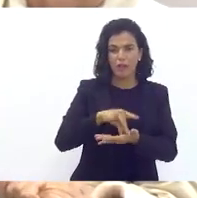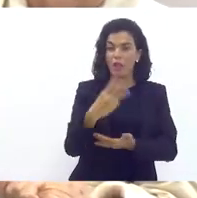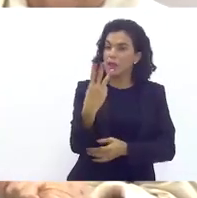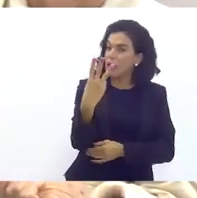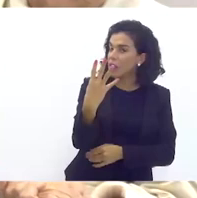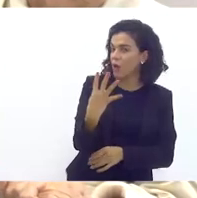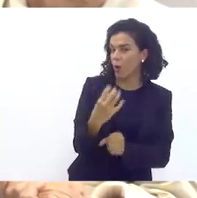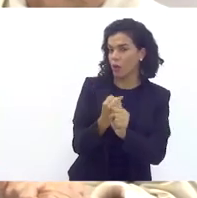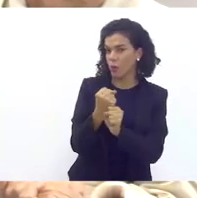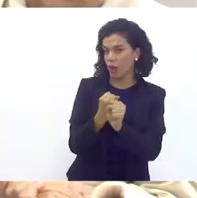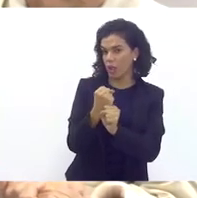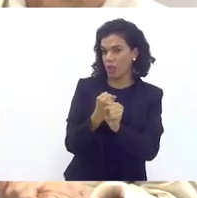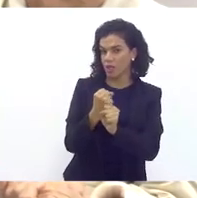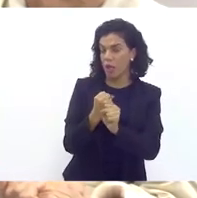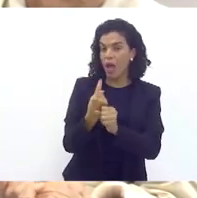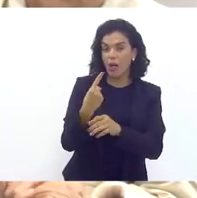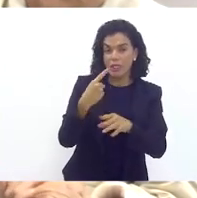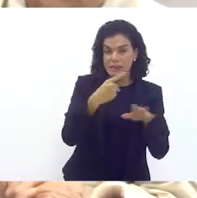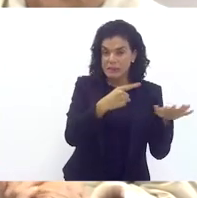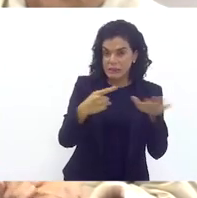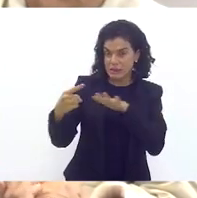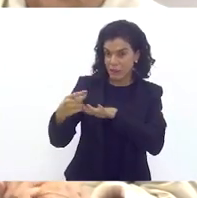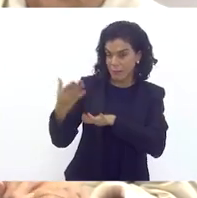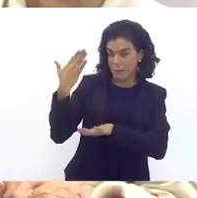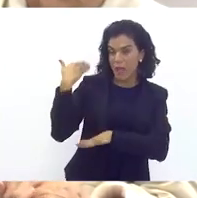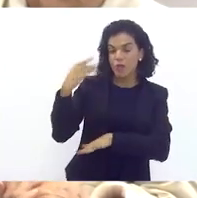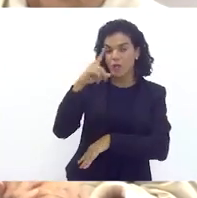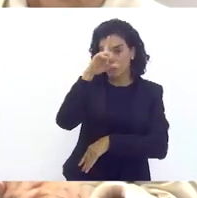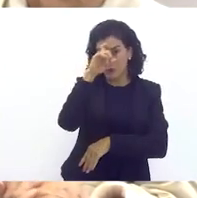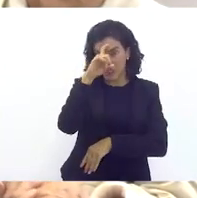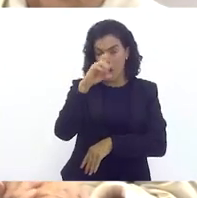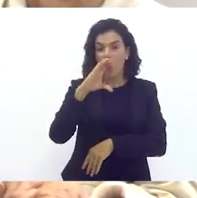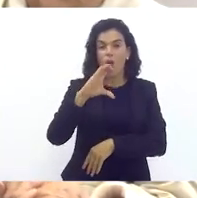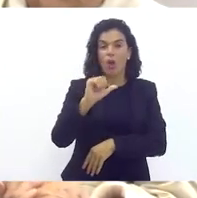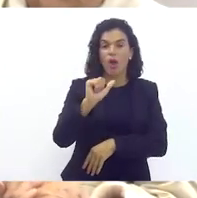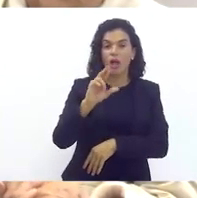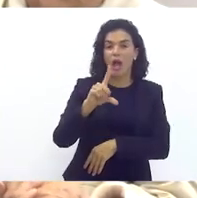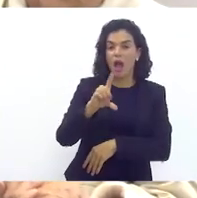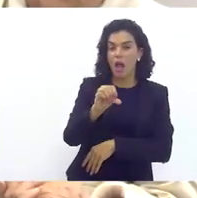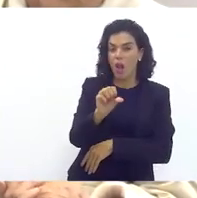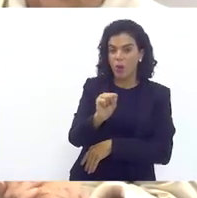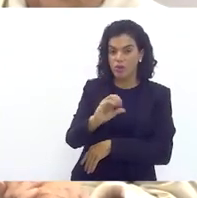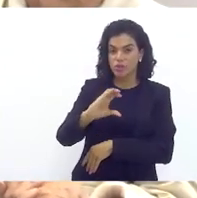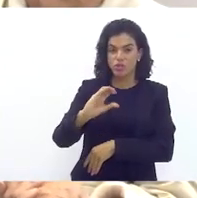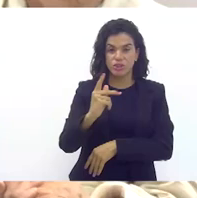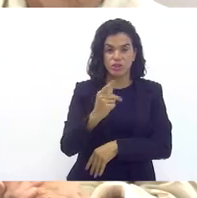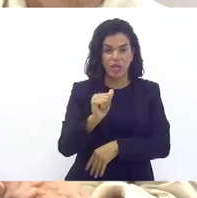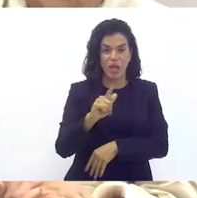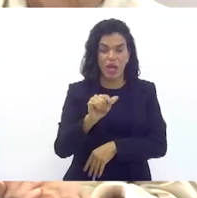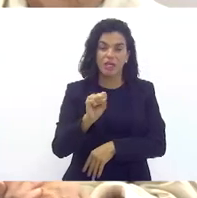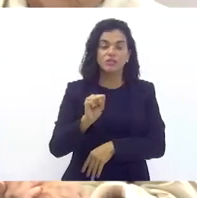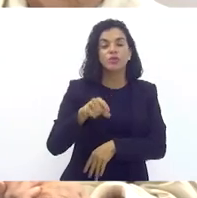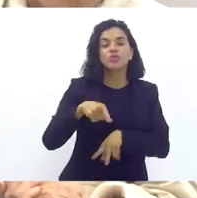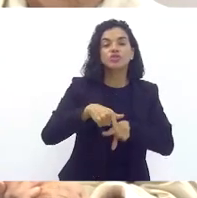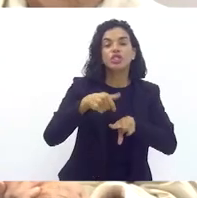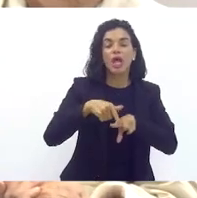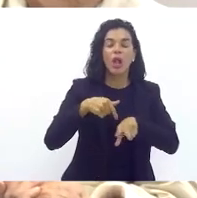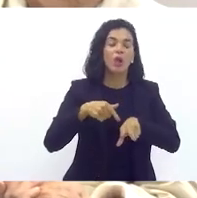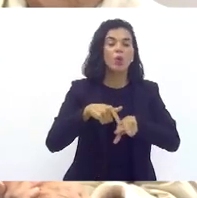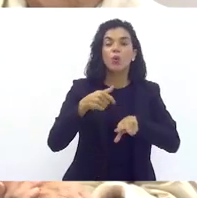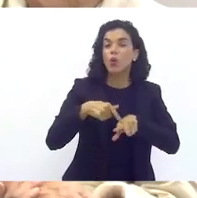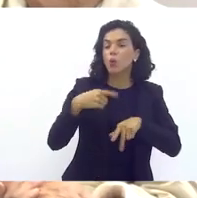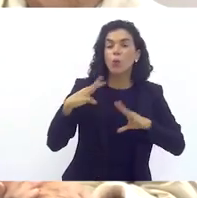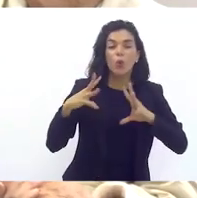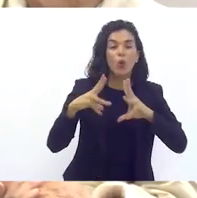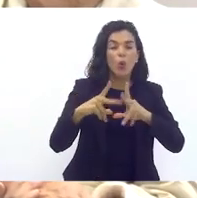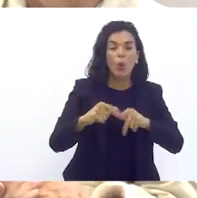anos. Eu fui essa semana passada no Carlos Chaga. Ontem as meninas, realmente, todo mundo arrasta chinelo. E não sai nunca.